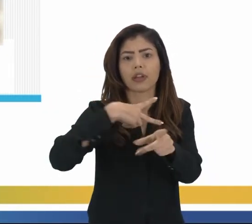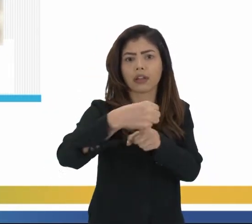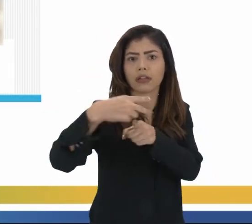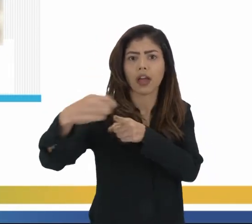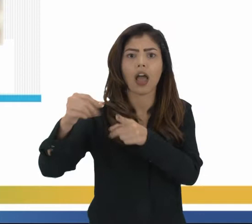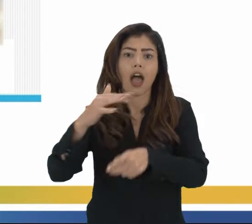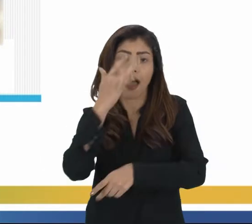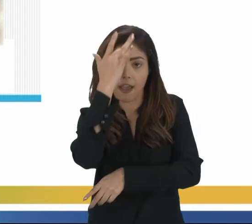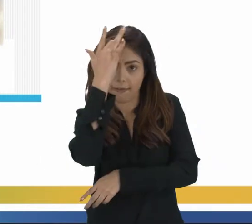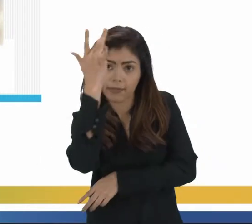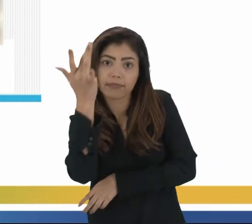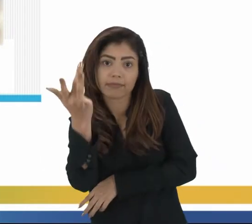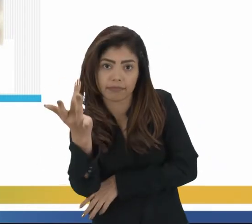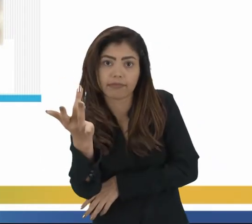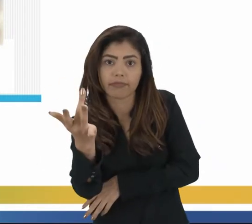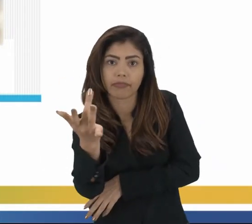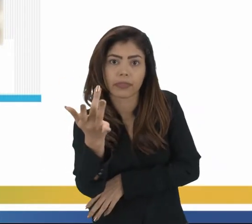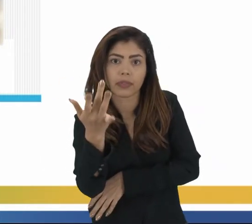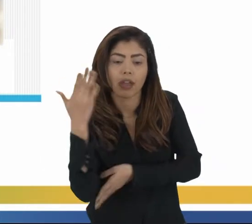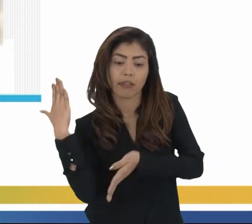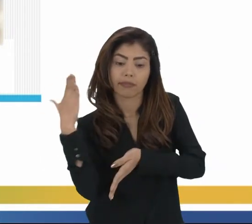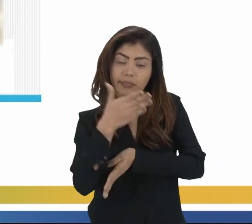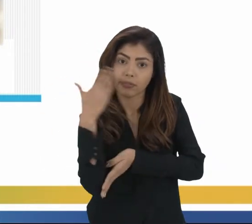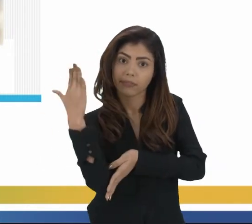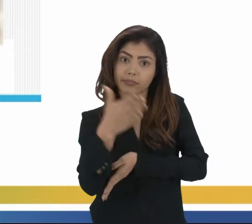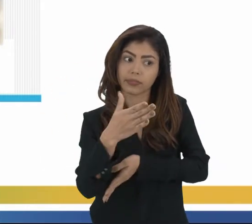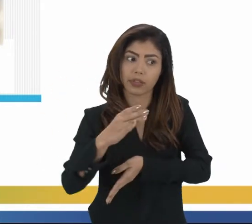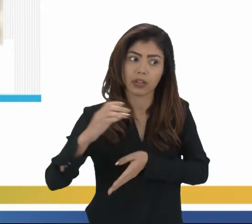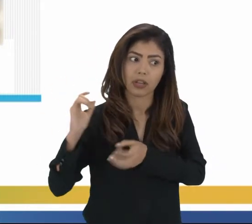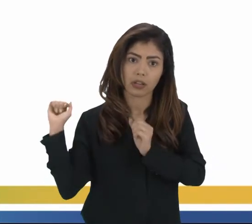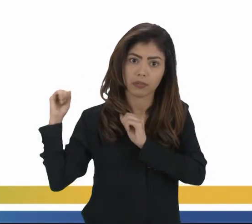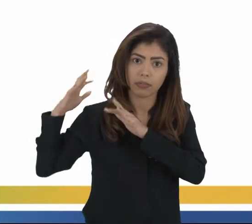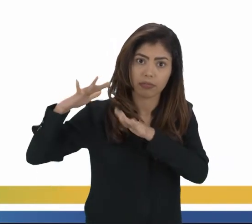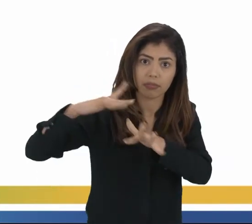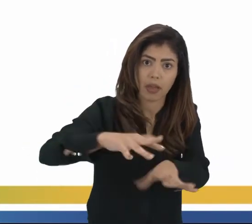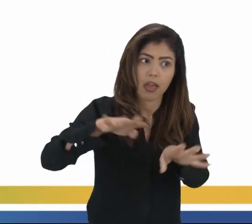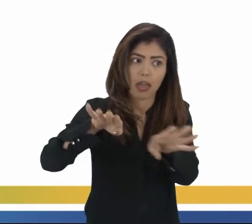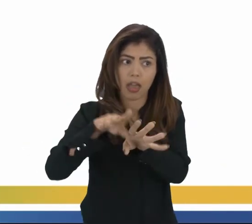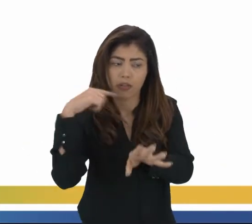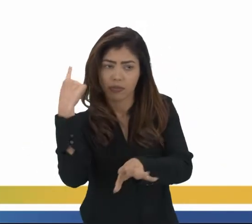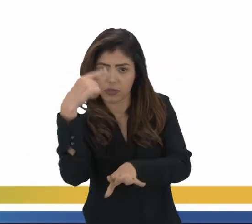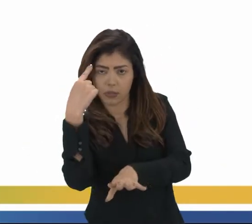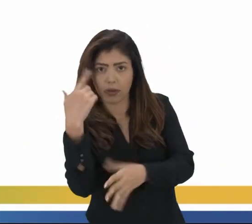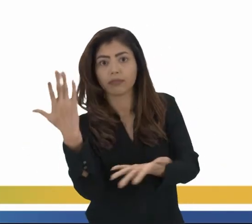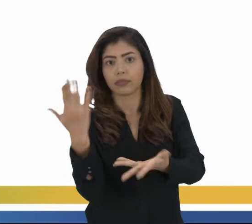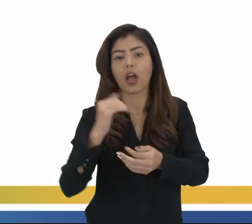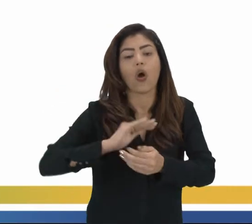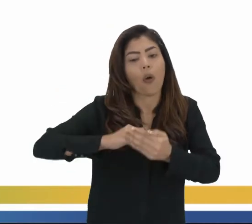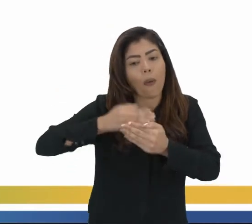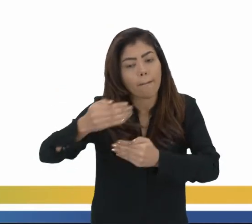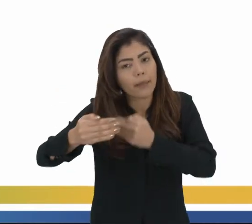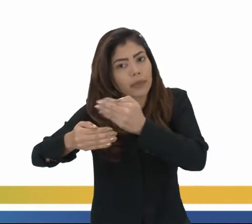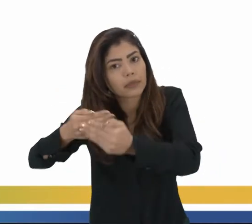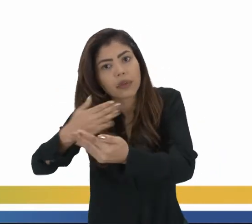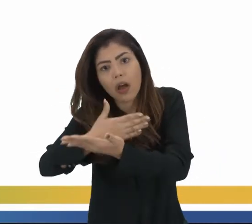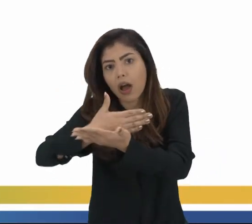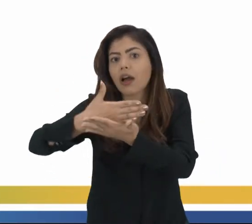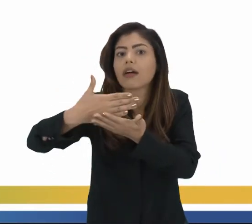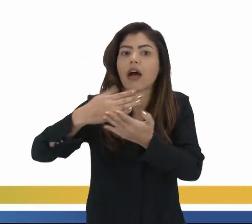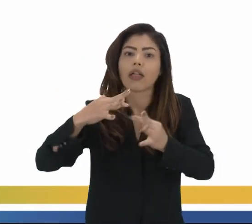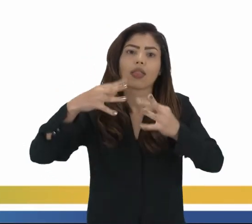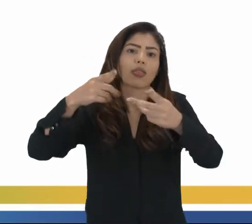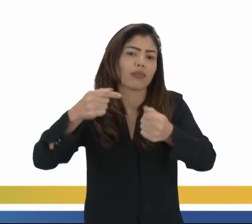foi a facilitação da invasão dos colonizadores espanhóis, que aí começou todo esse processo de